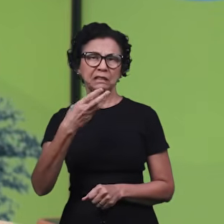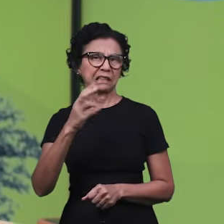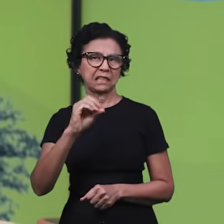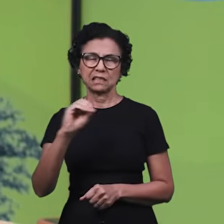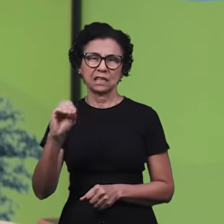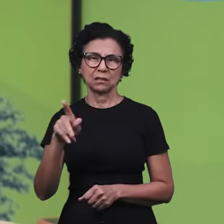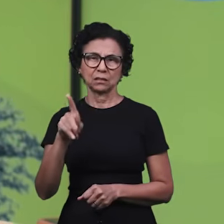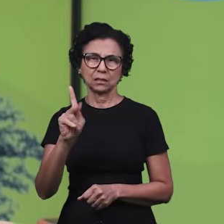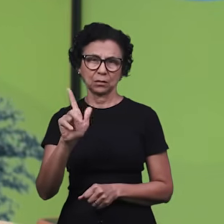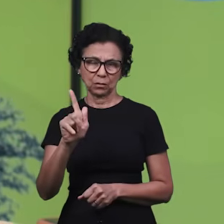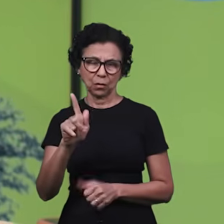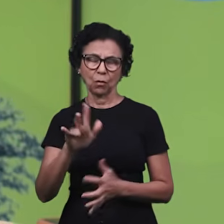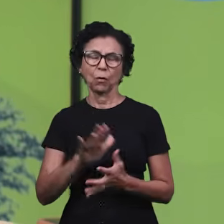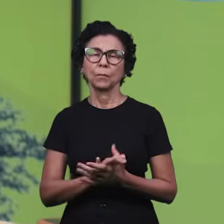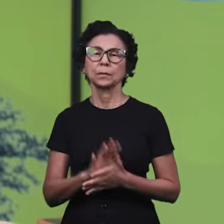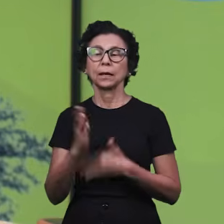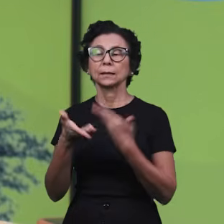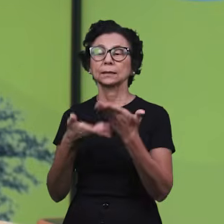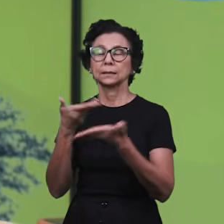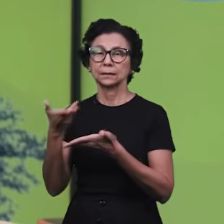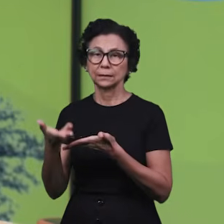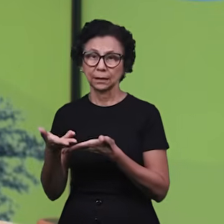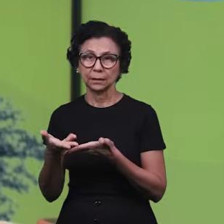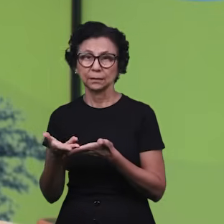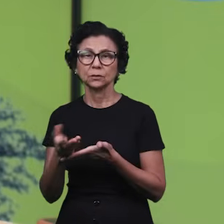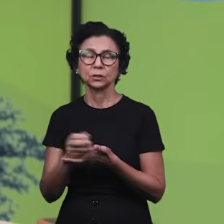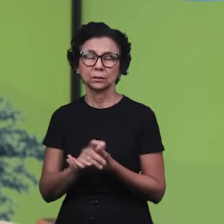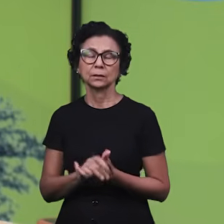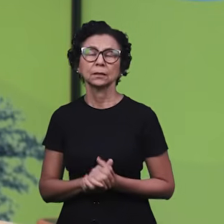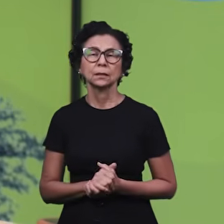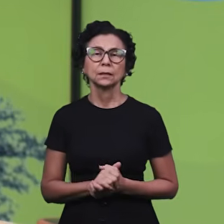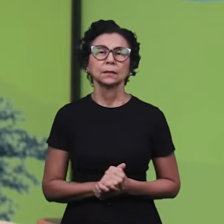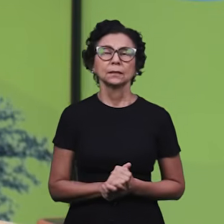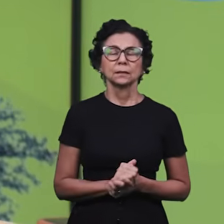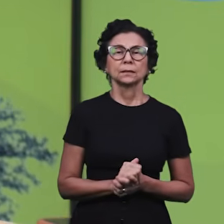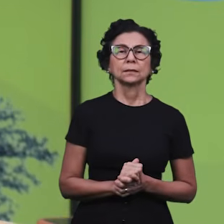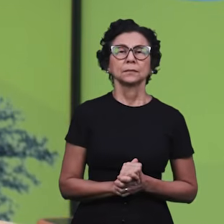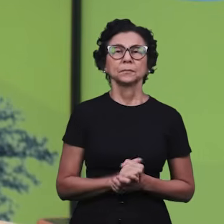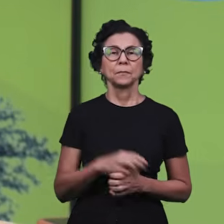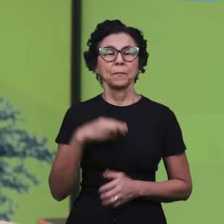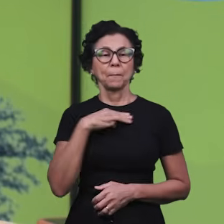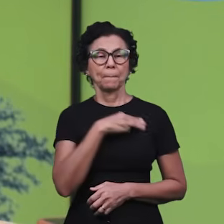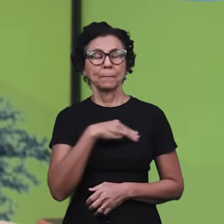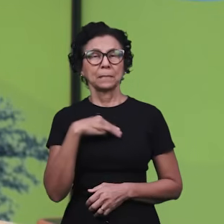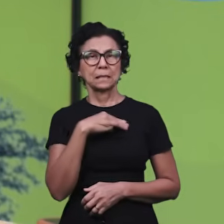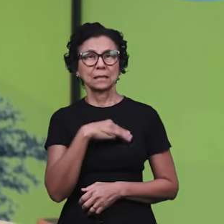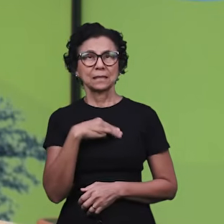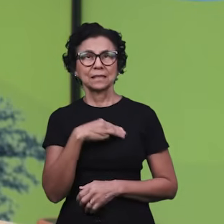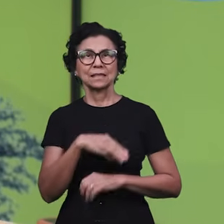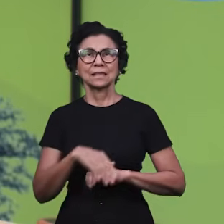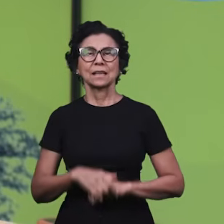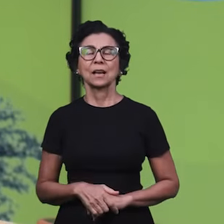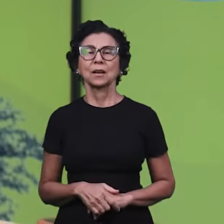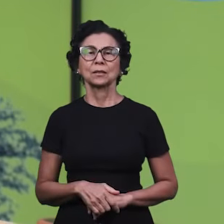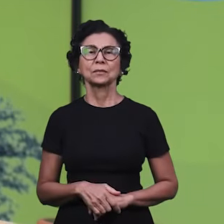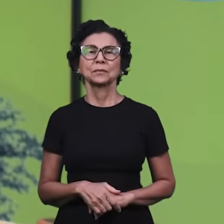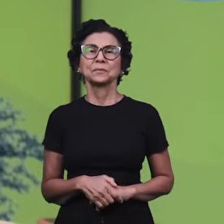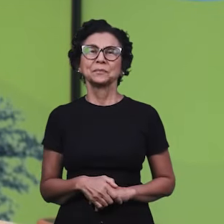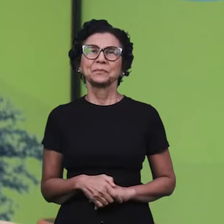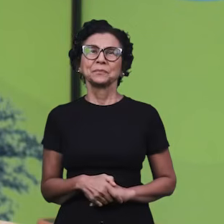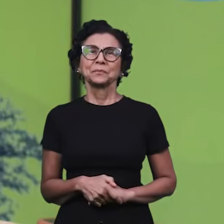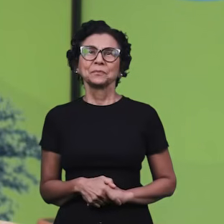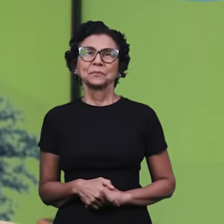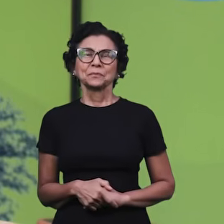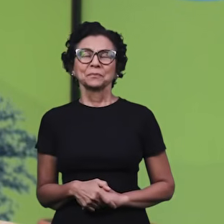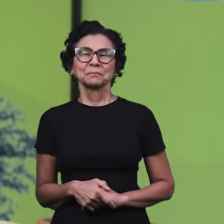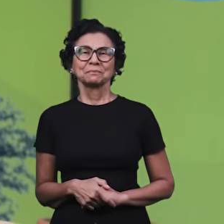cidades ali que envolvem a região da Transamazônica. E nesta missão em especial, nós tivemos o privilégio ali, o chamado